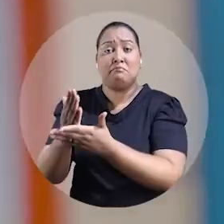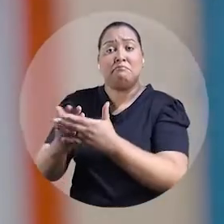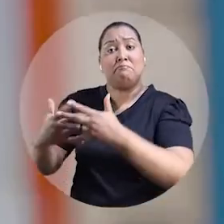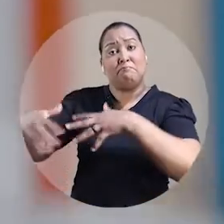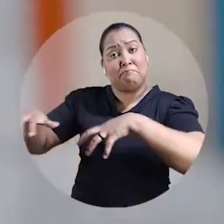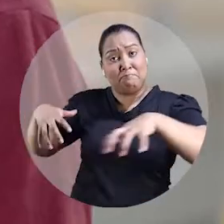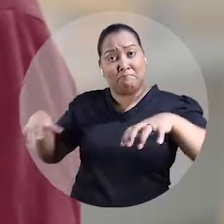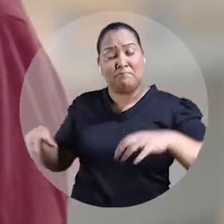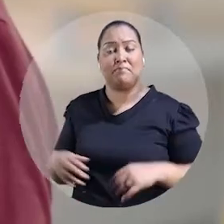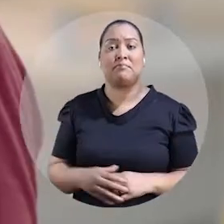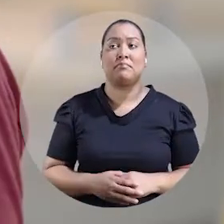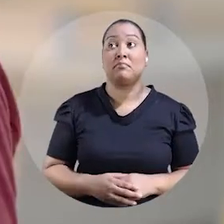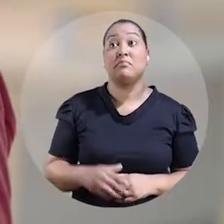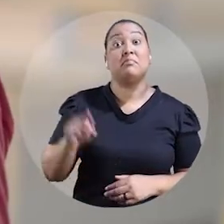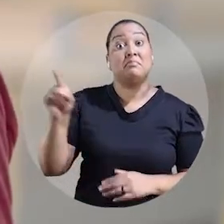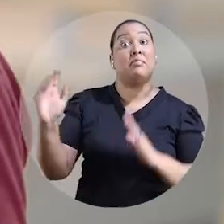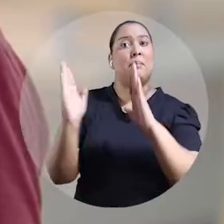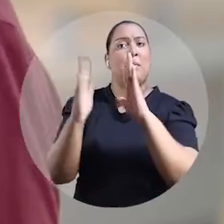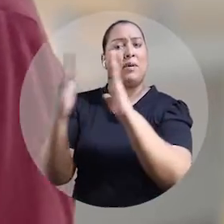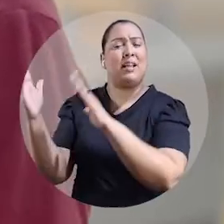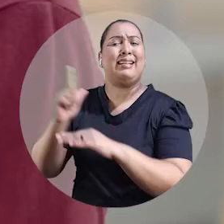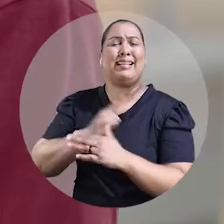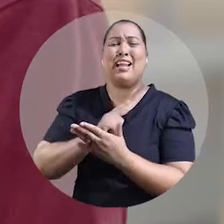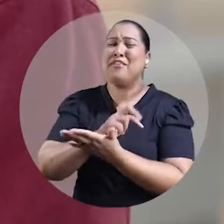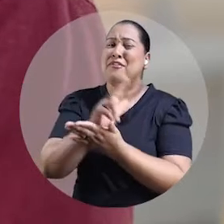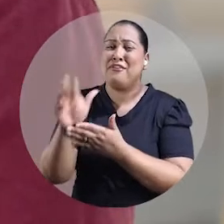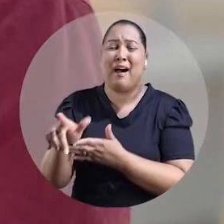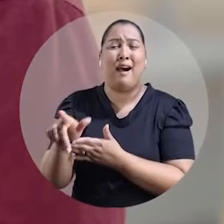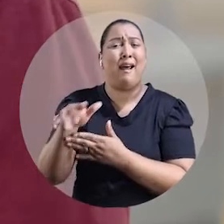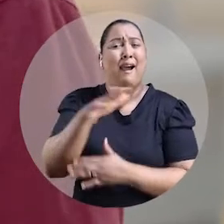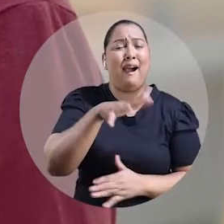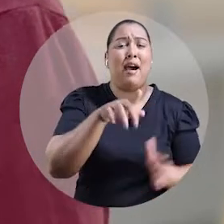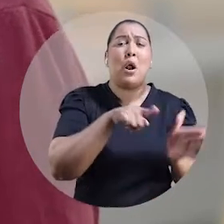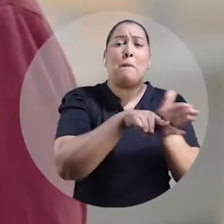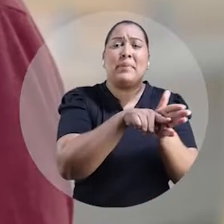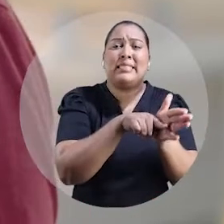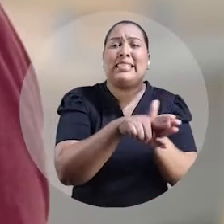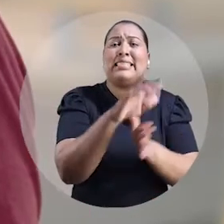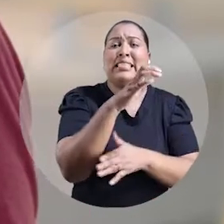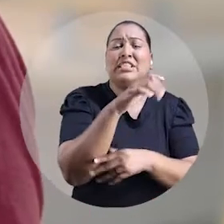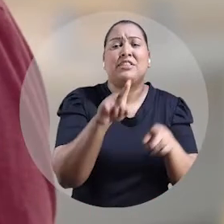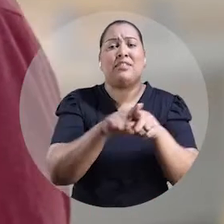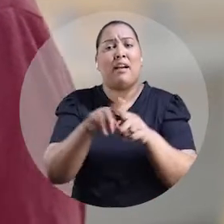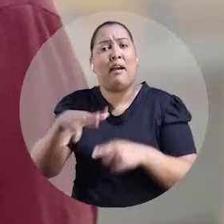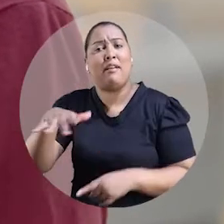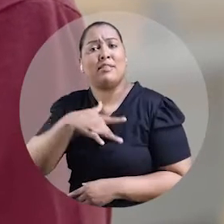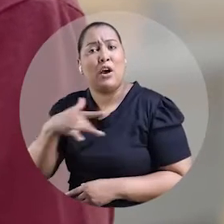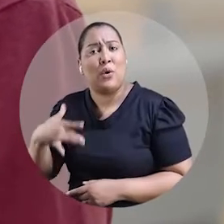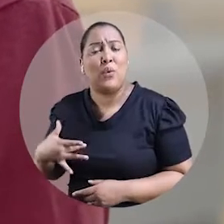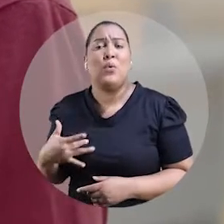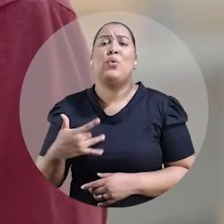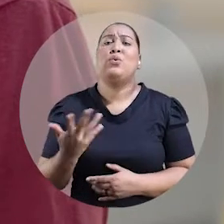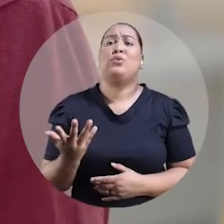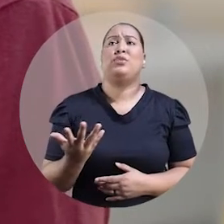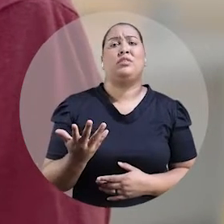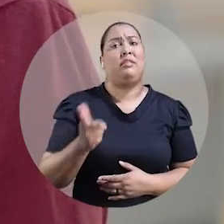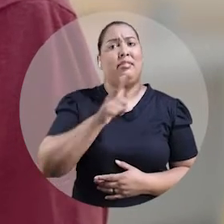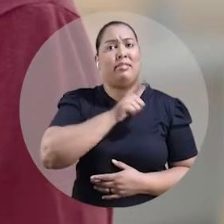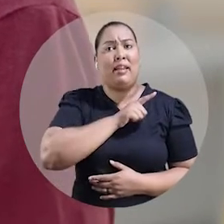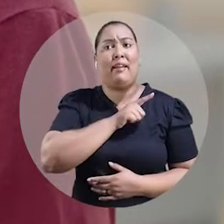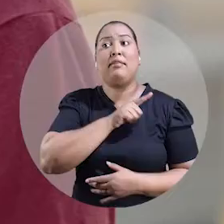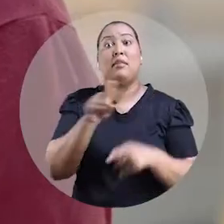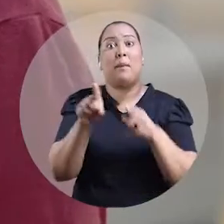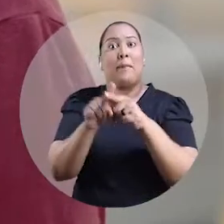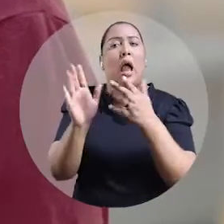O nosso acervo ele é composto de todas as áreas. Vai desde investigação científica até a área de saúde, né? Alguma especialidade